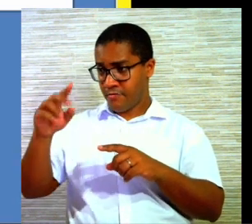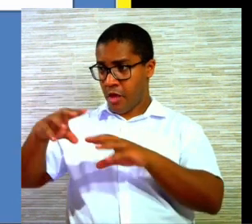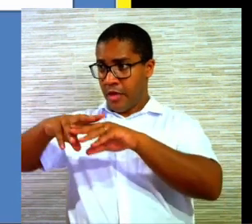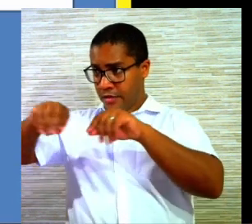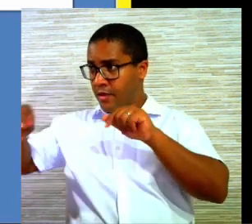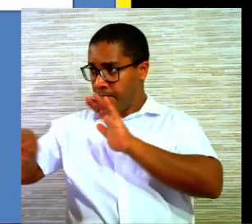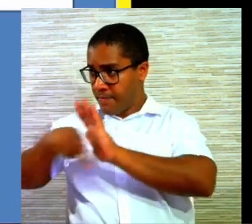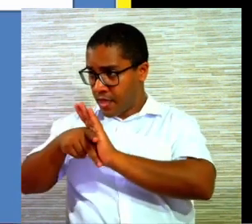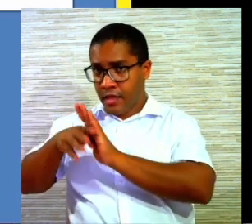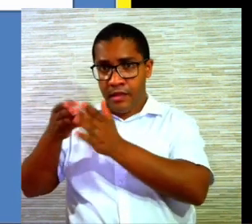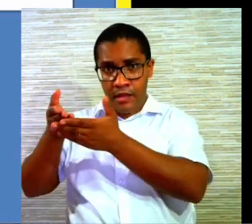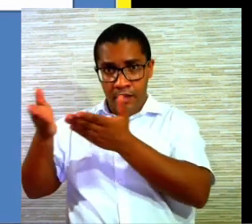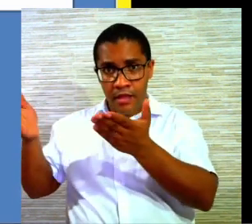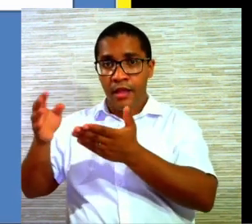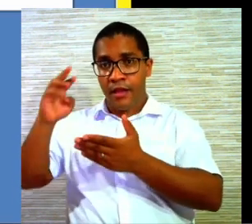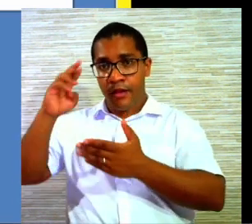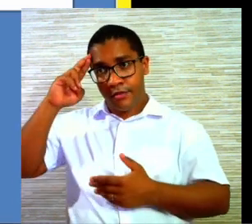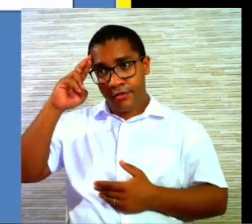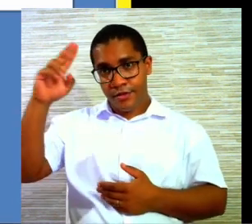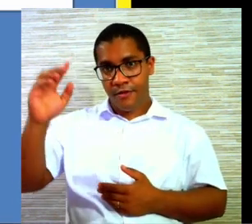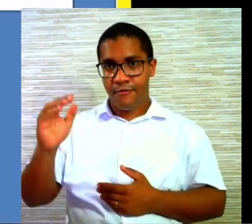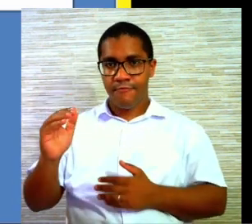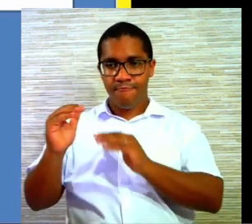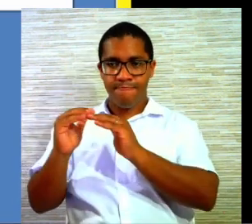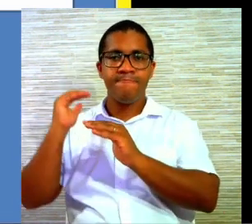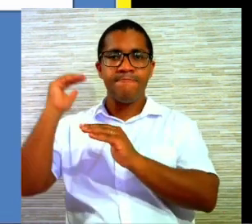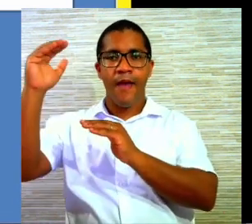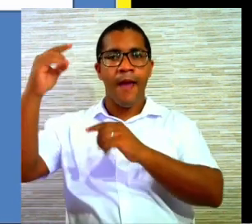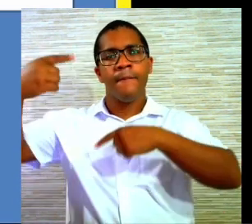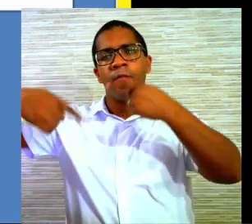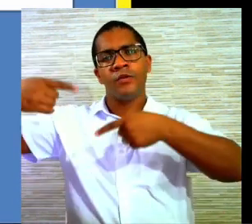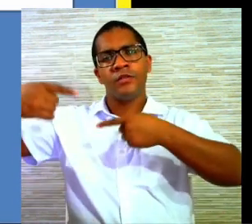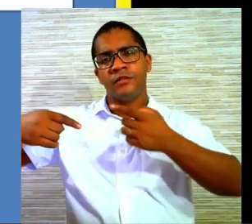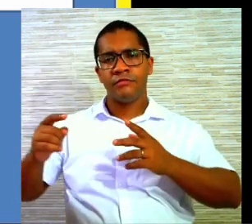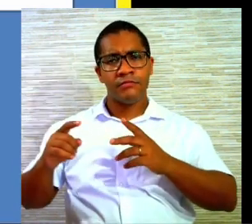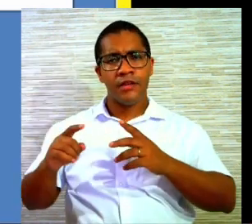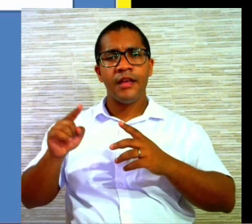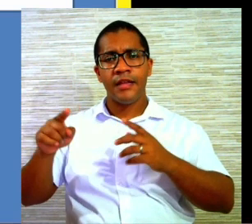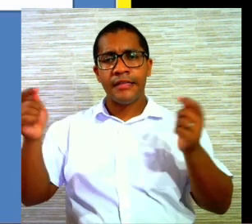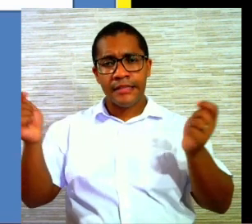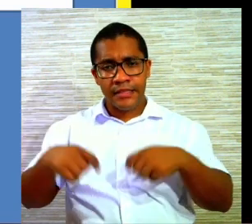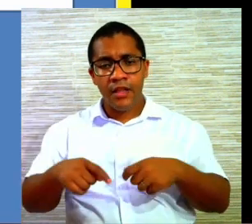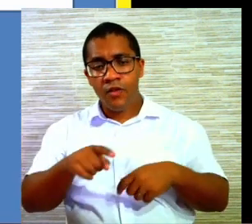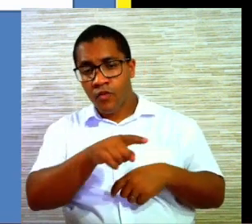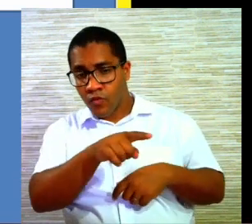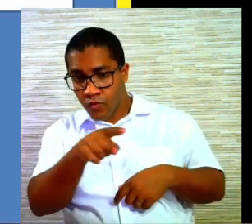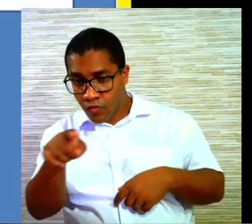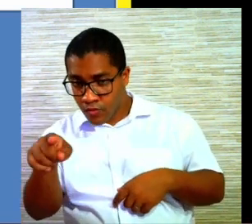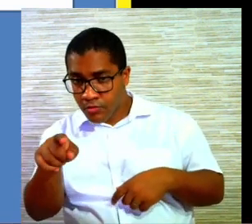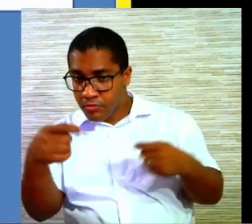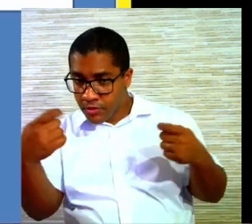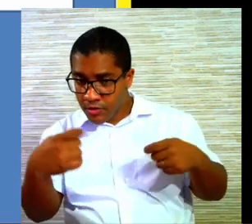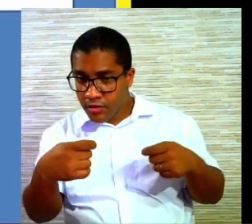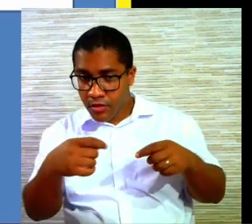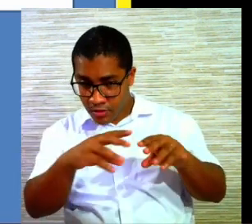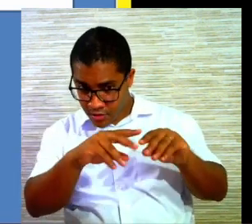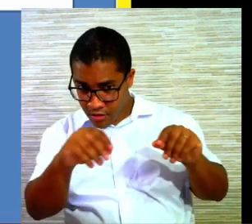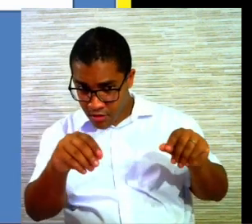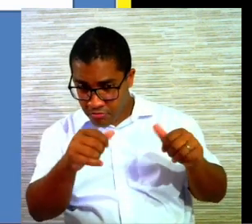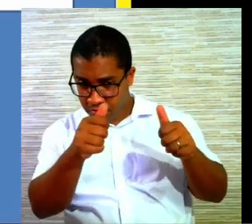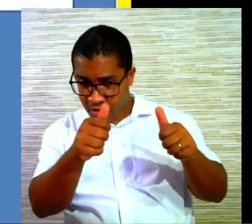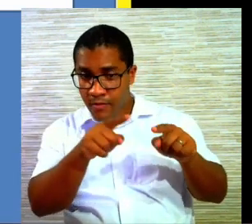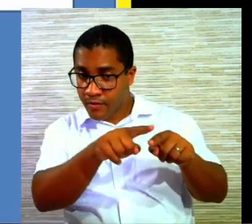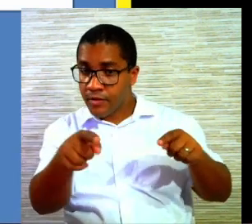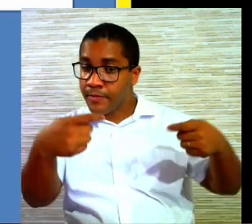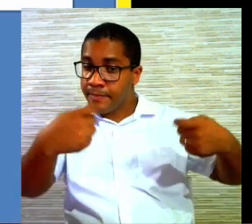terras, consequentemente, detinha o poder político local, tendo direito de cobrar muitas taxas